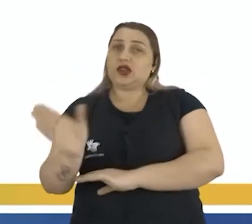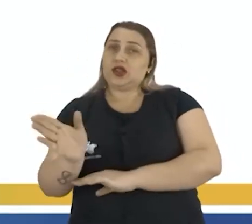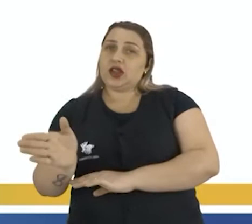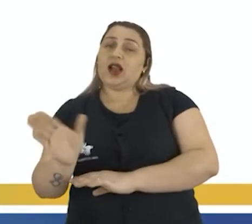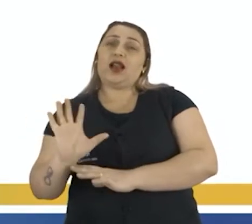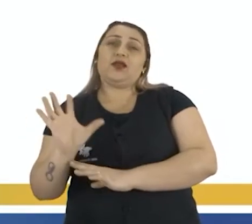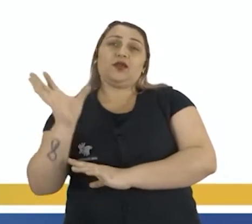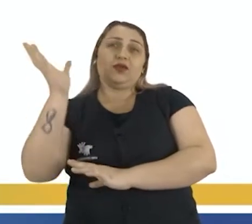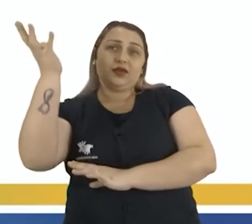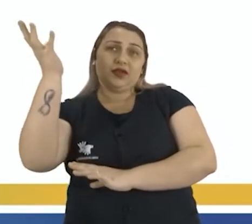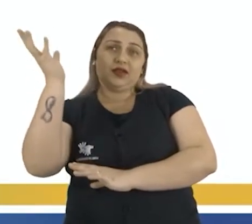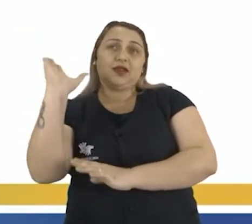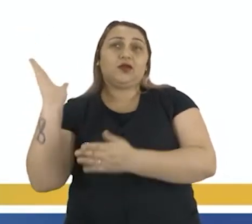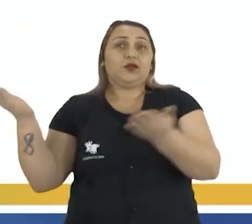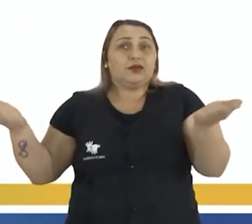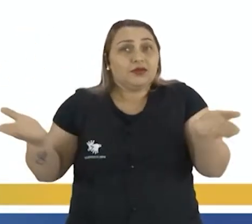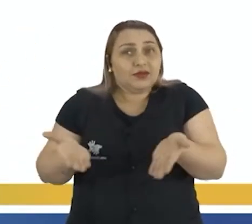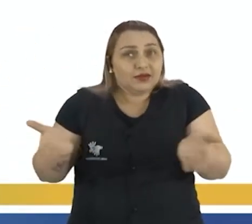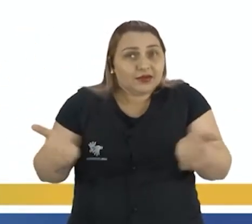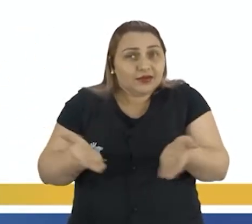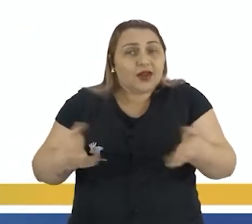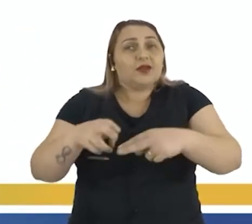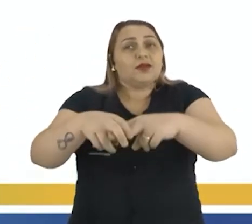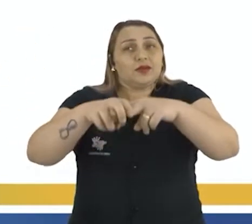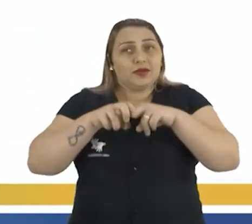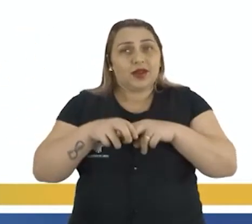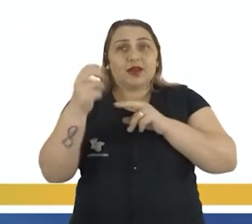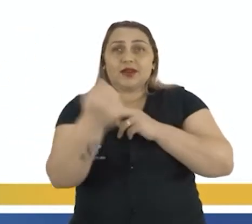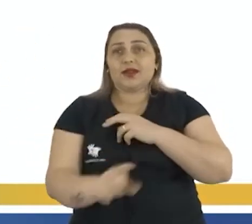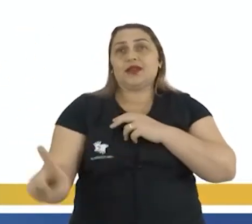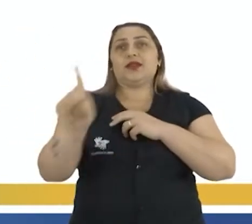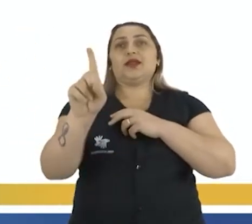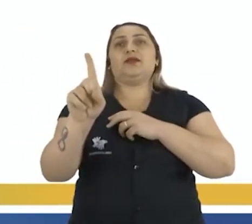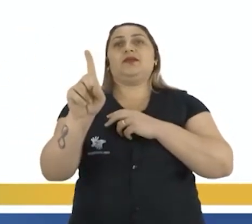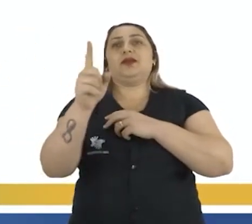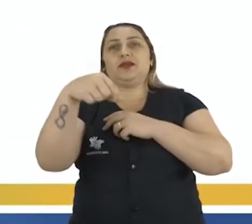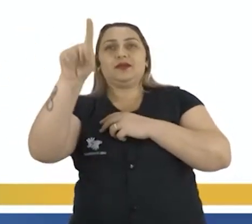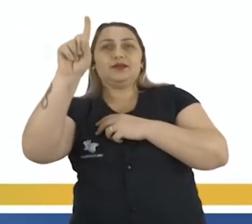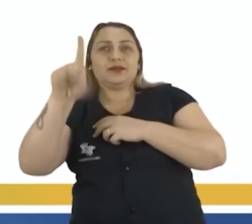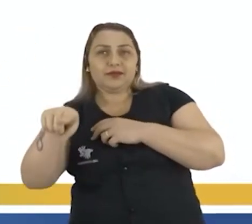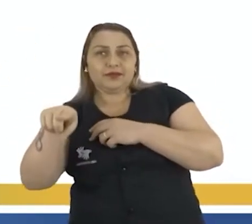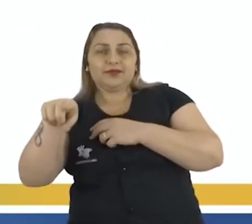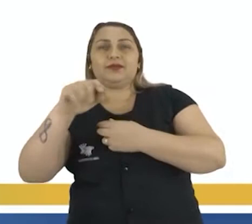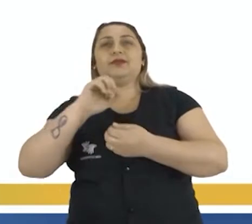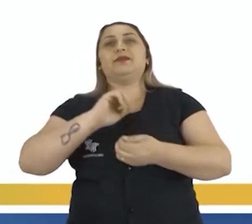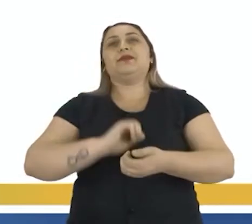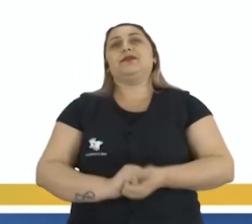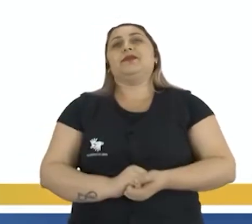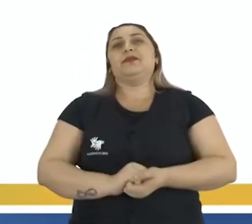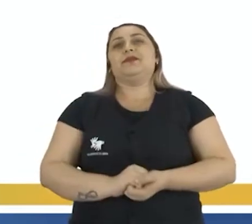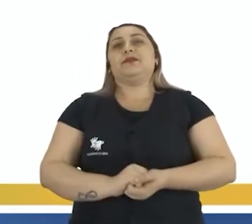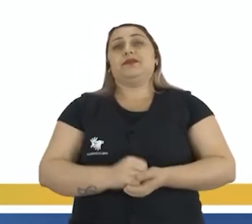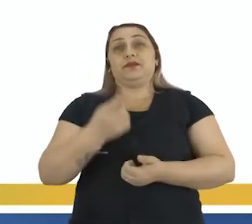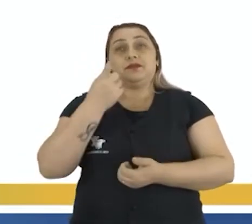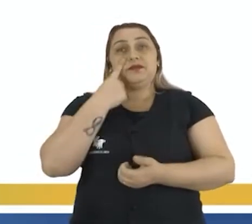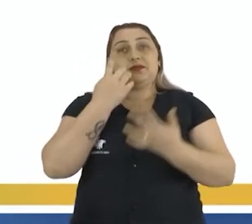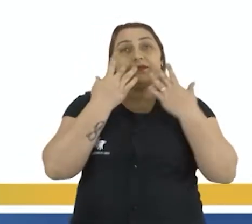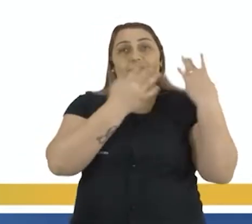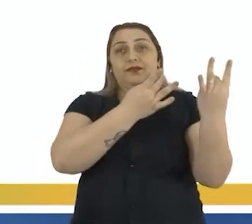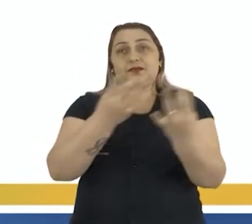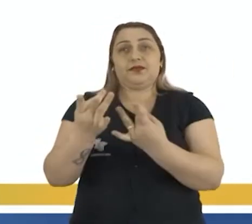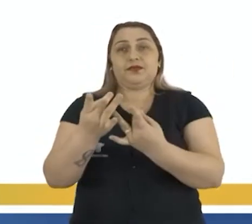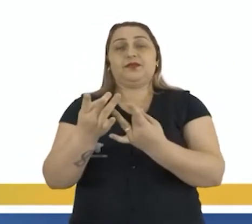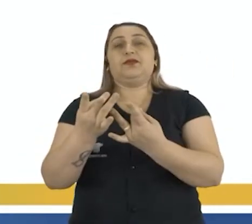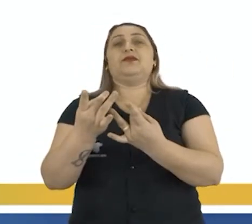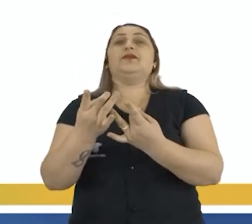está acontecendo no presente, por isso não pode ser acentuado. Então vocês observam que